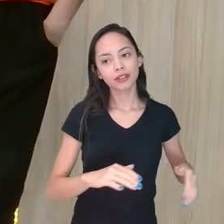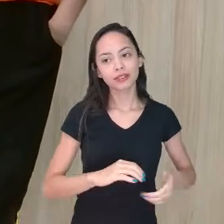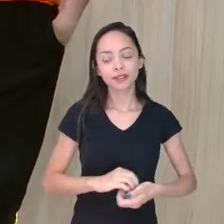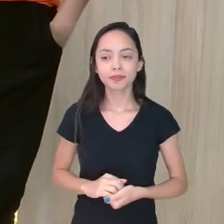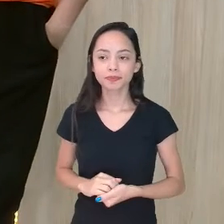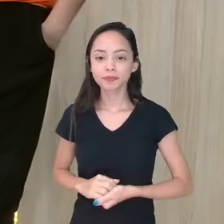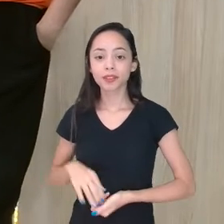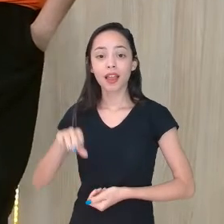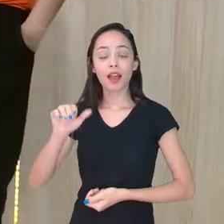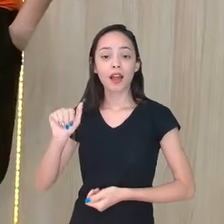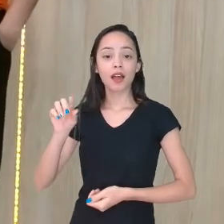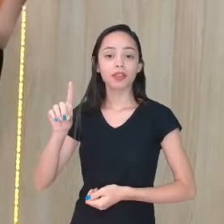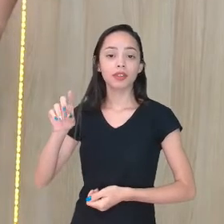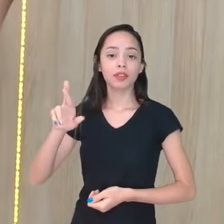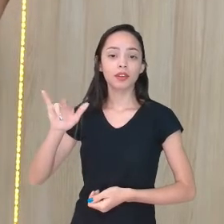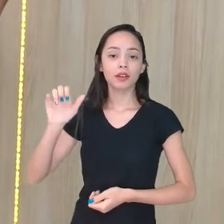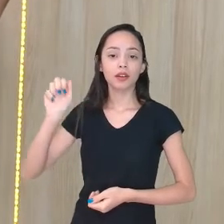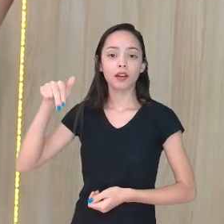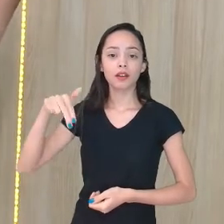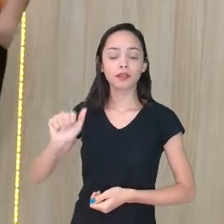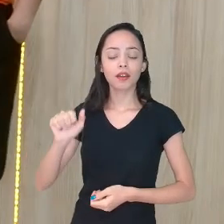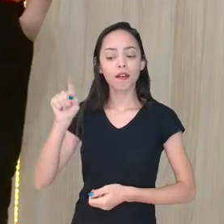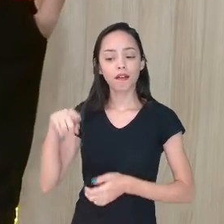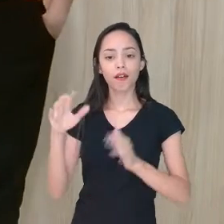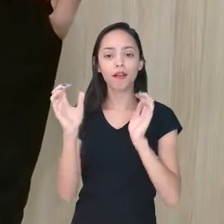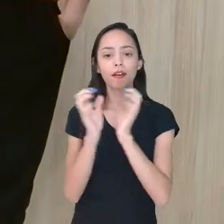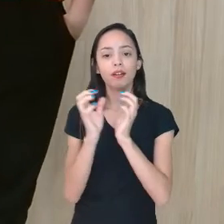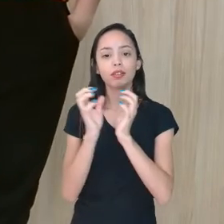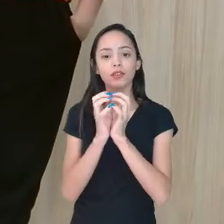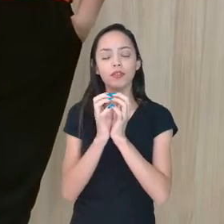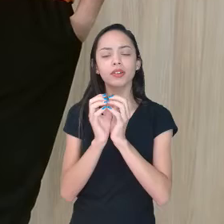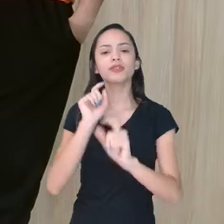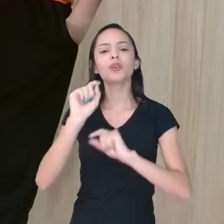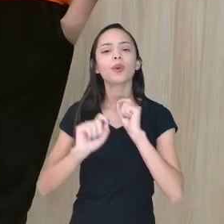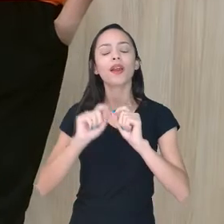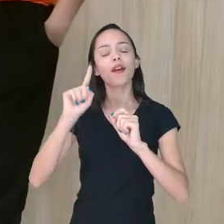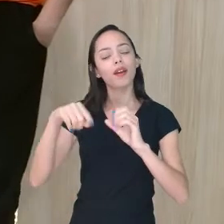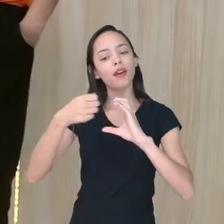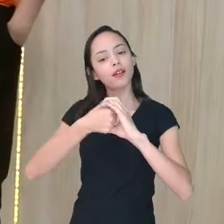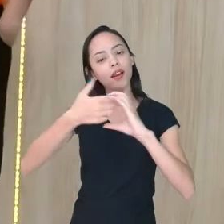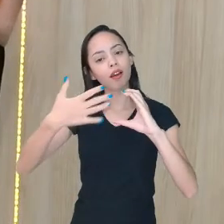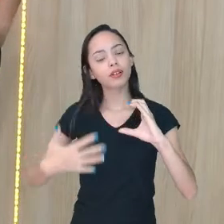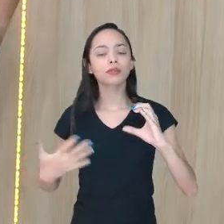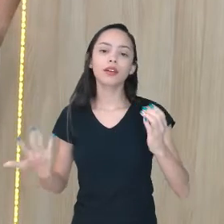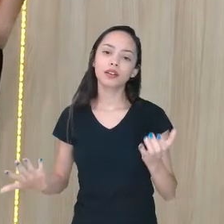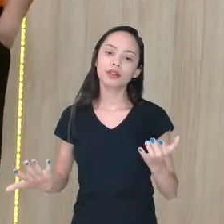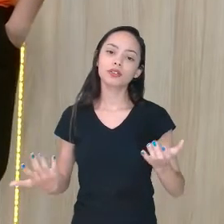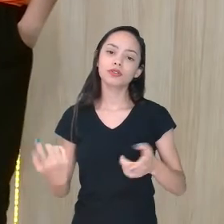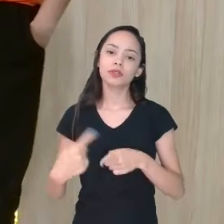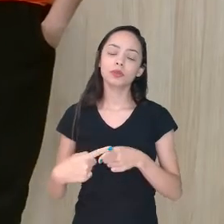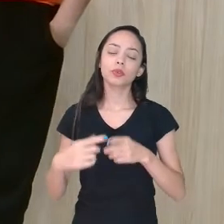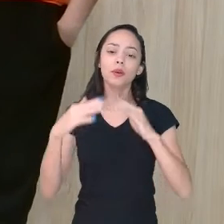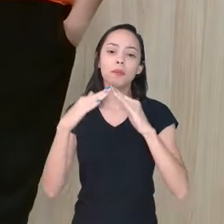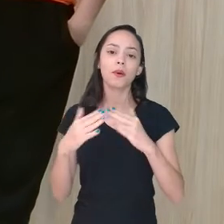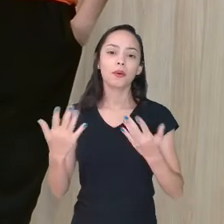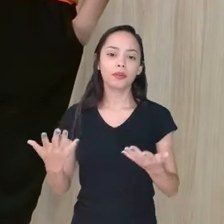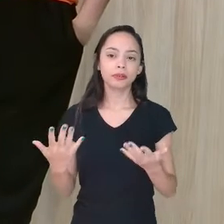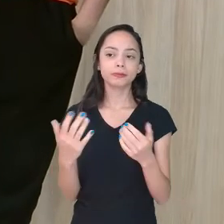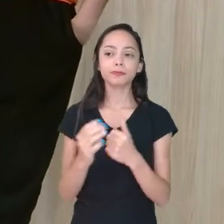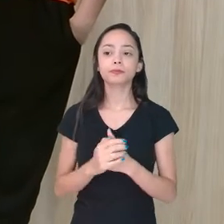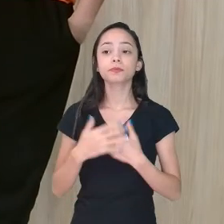estou dando aqui o quê? Uma característica a ela, dizendo de onde ela é. O artigo ficou super